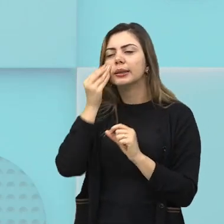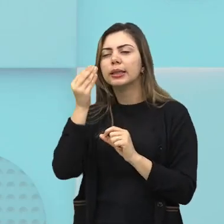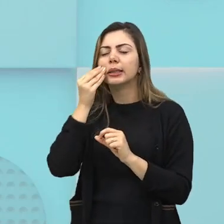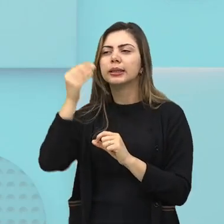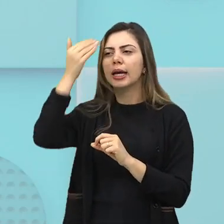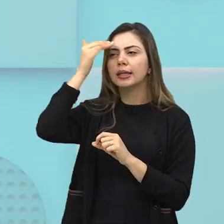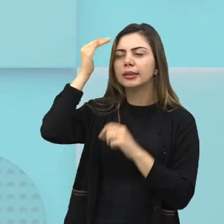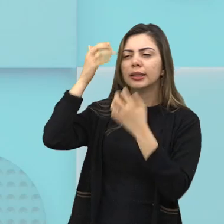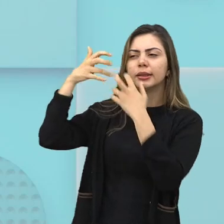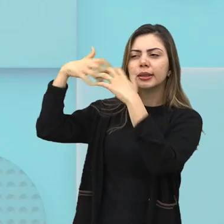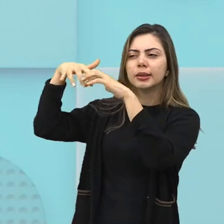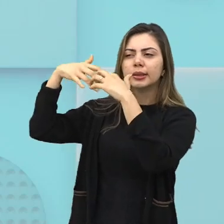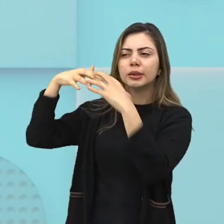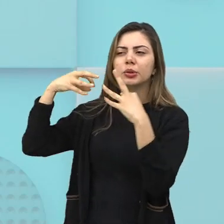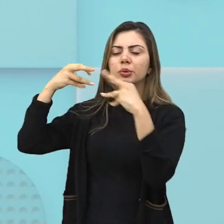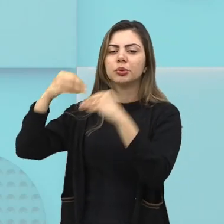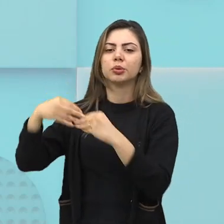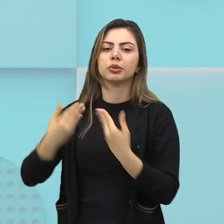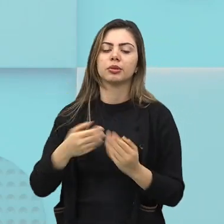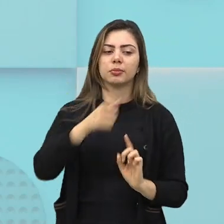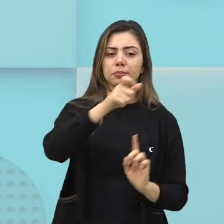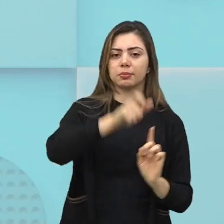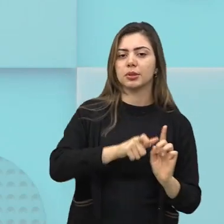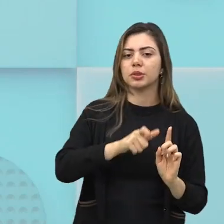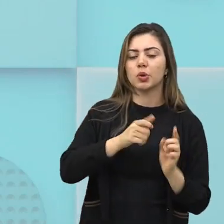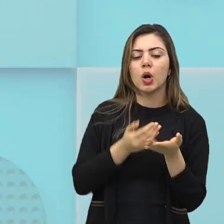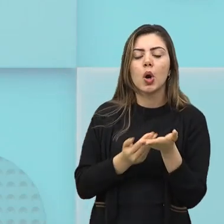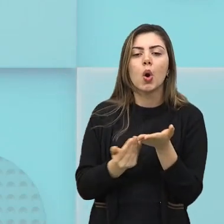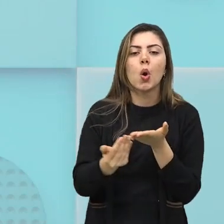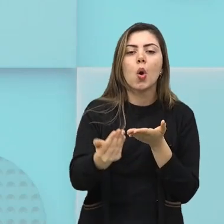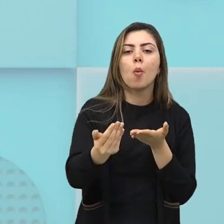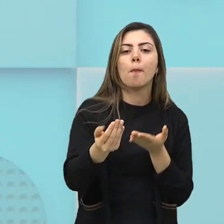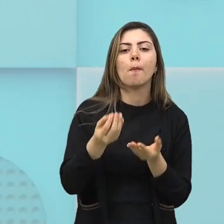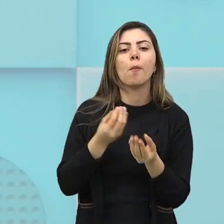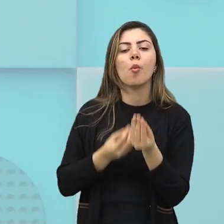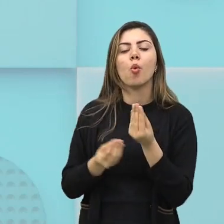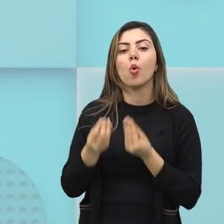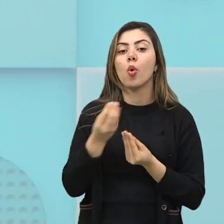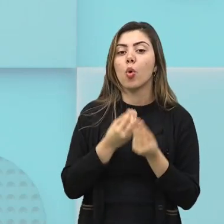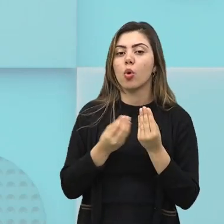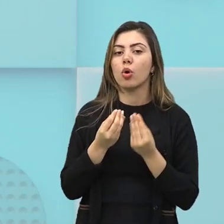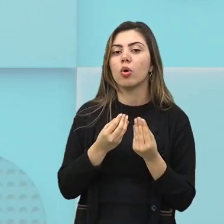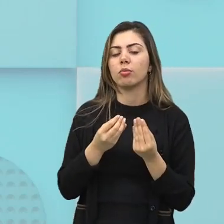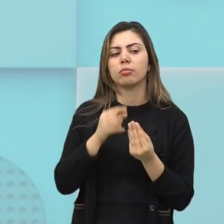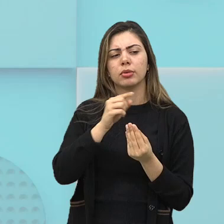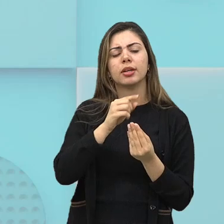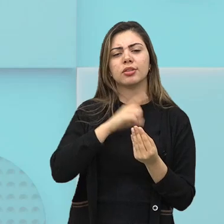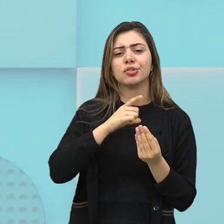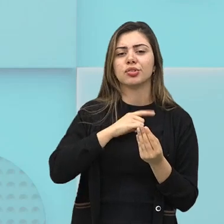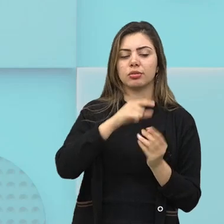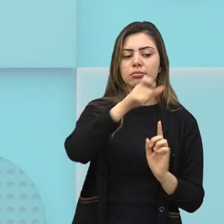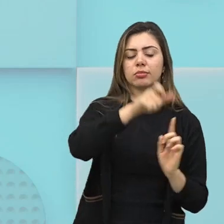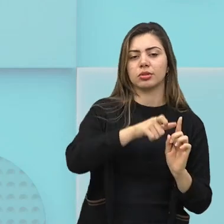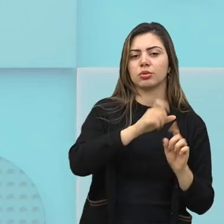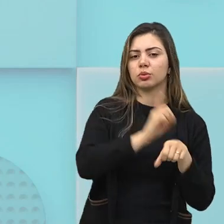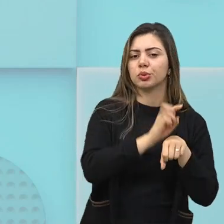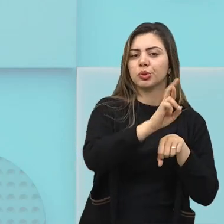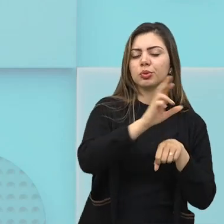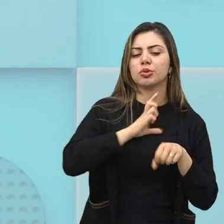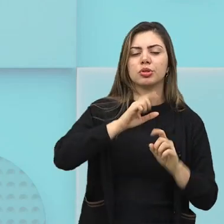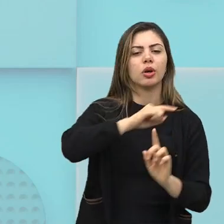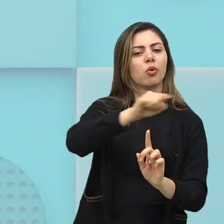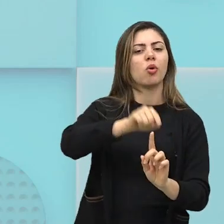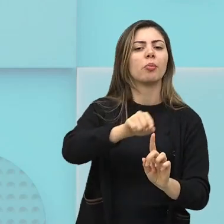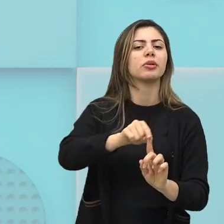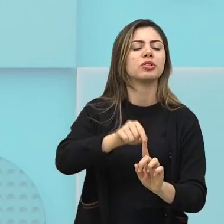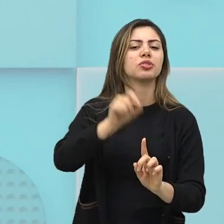né? Sua jornada começa com uma nobre intenção, olha só, uma nobre